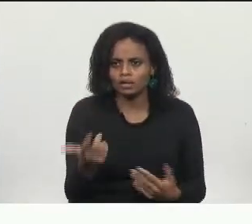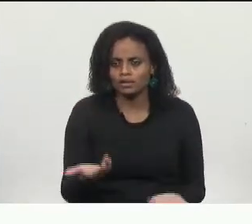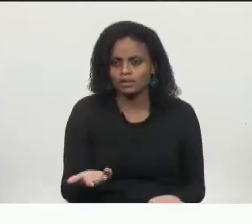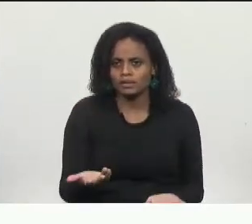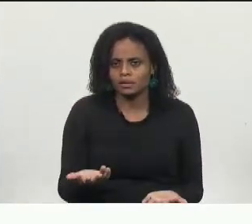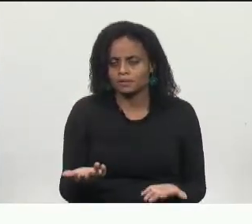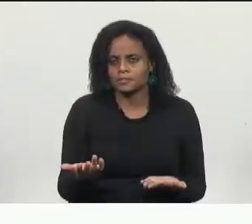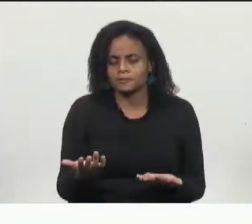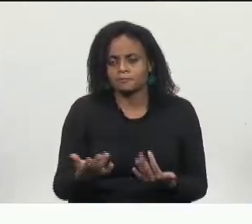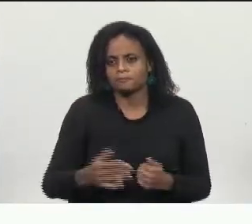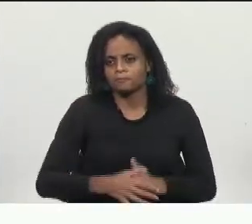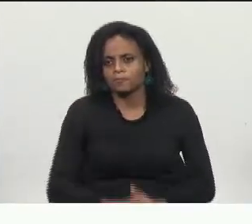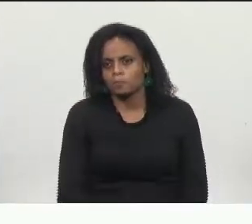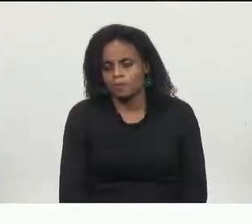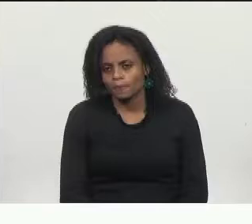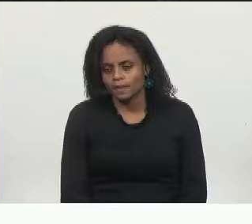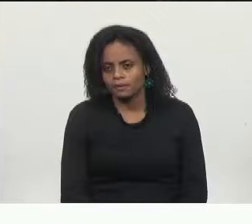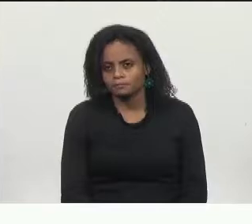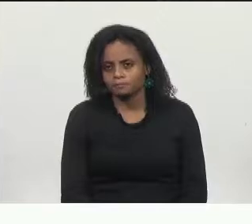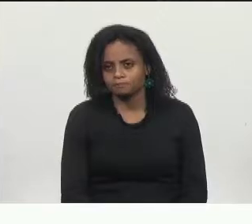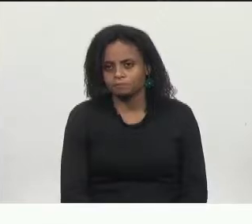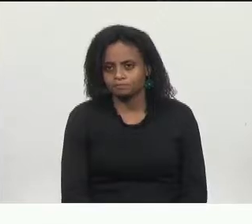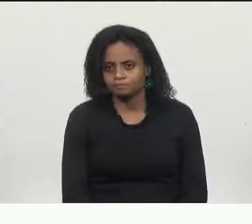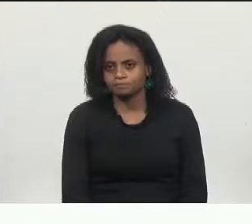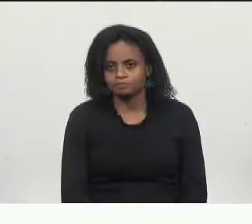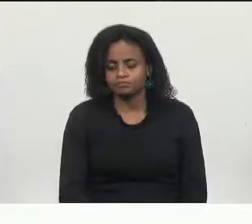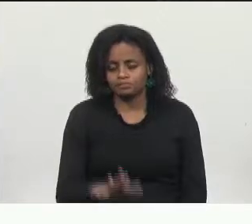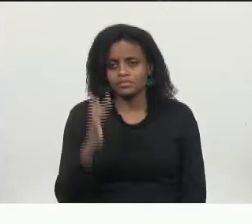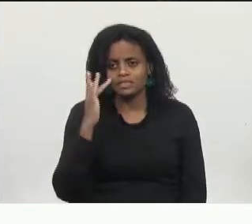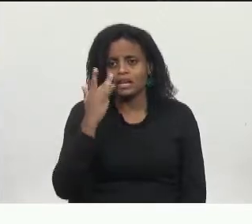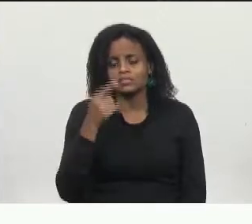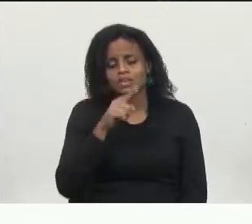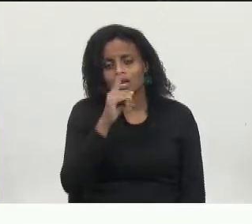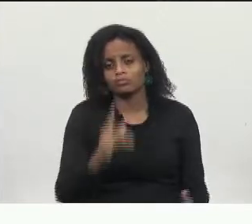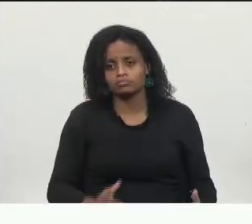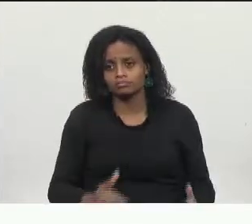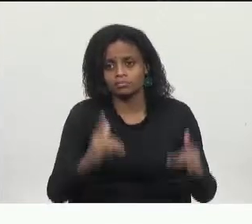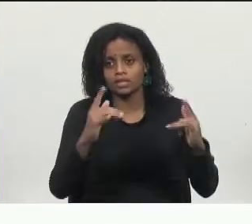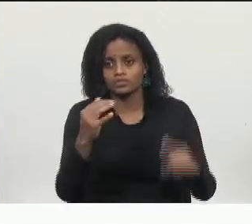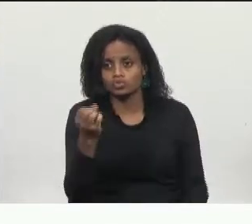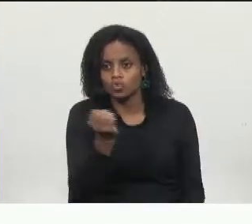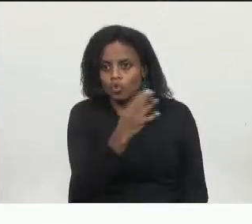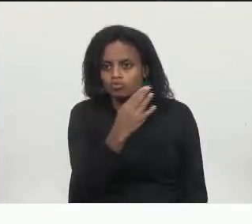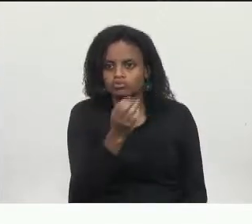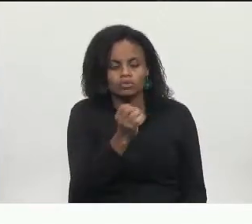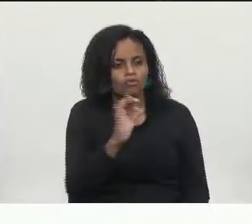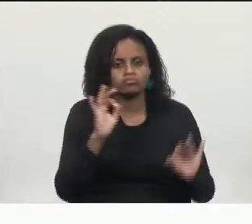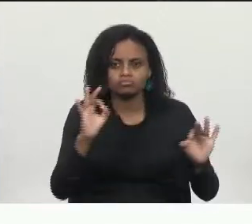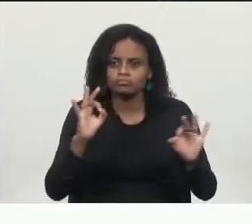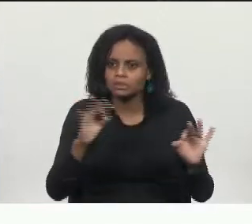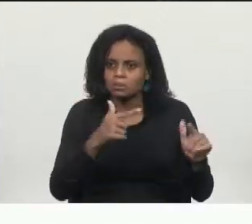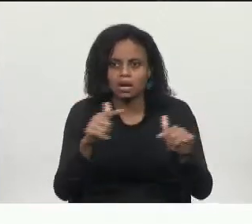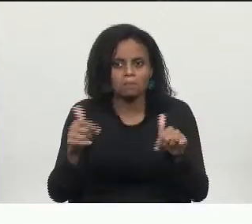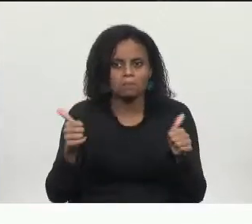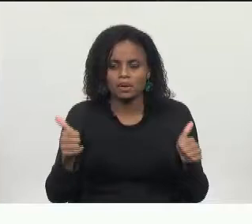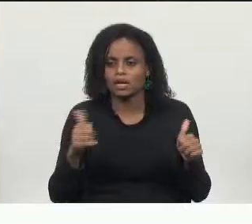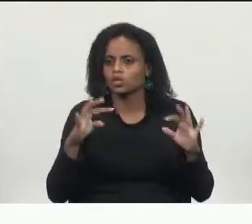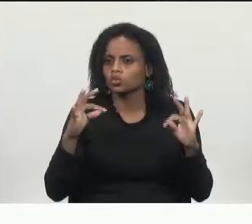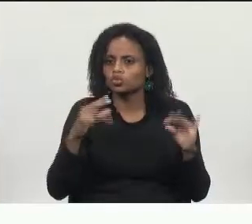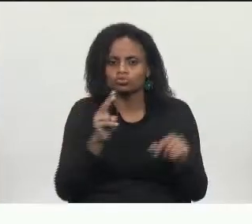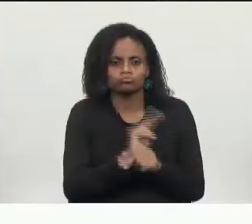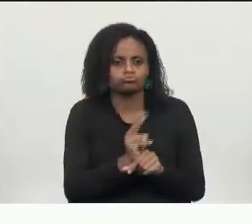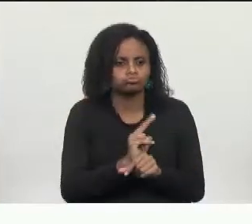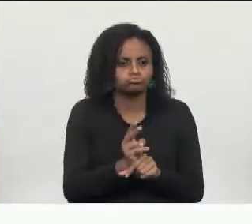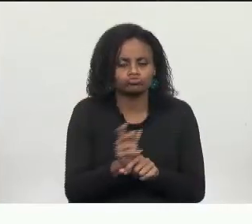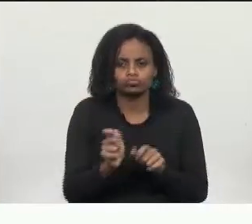a princípio, no prédio novo lá, funcionando a pleno vapor lá e com todo o controle, eu